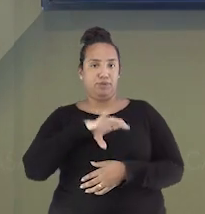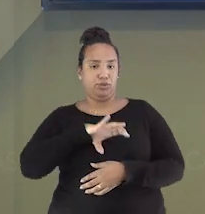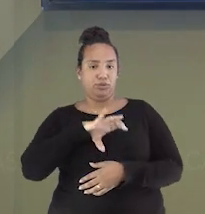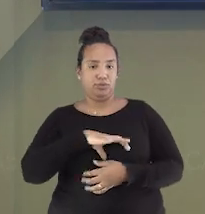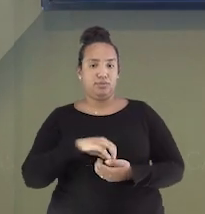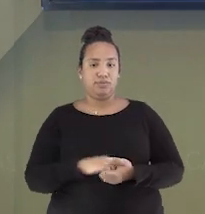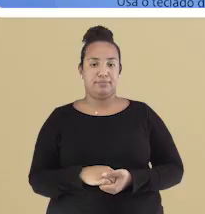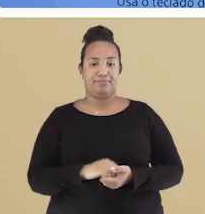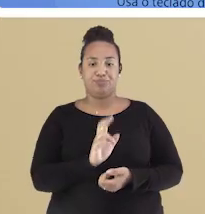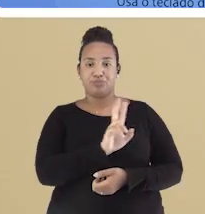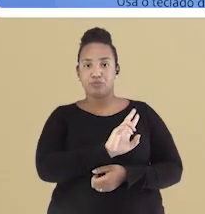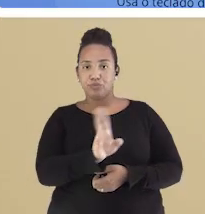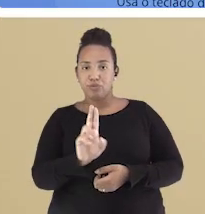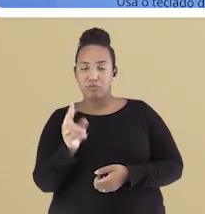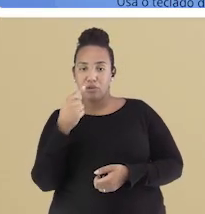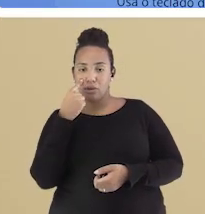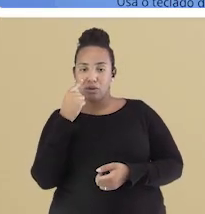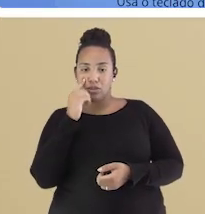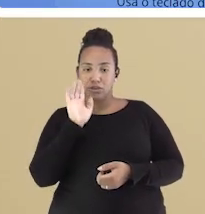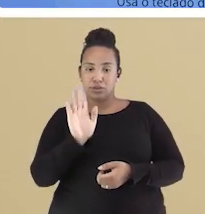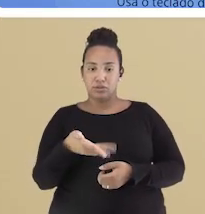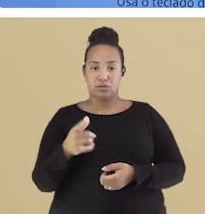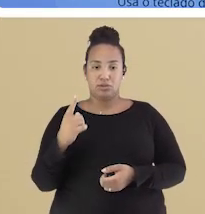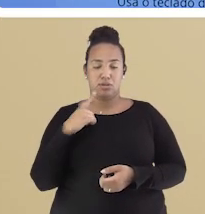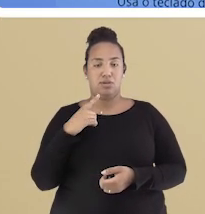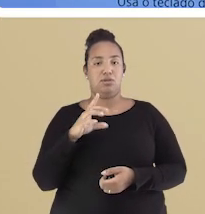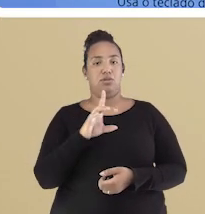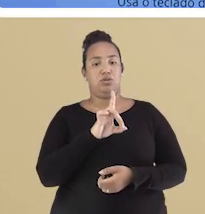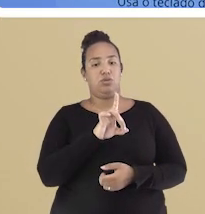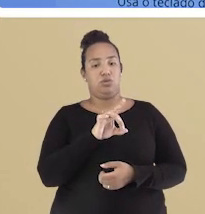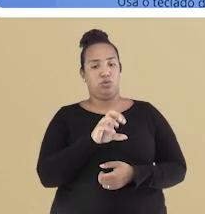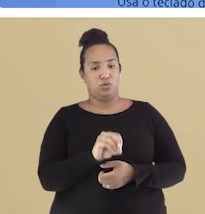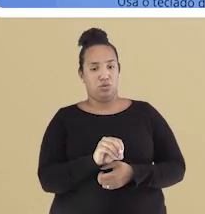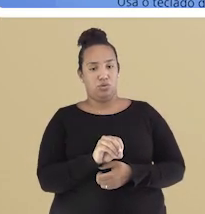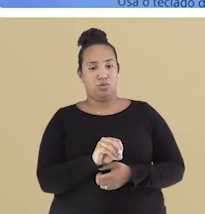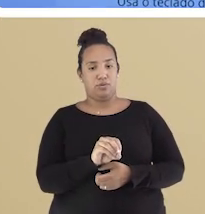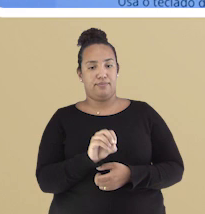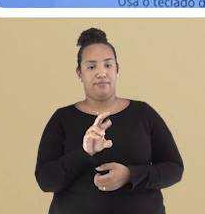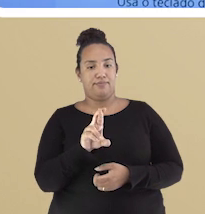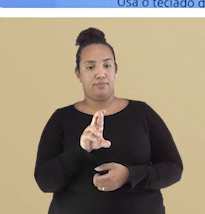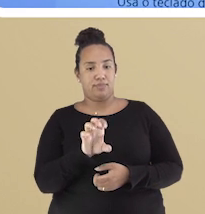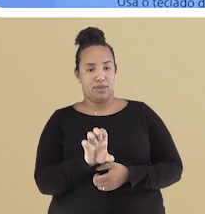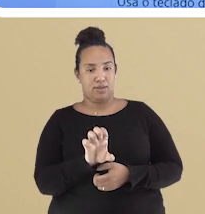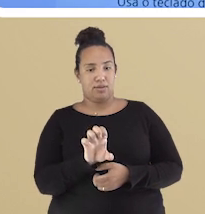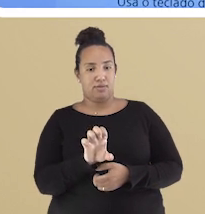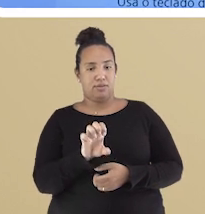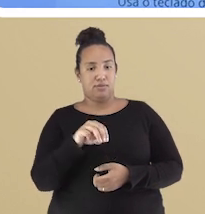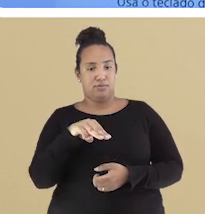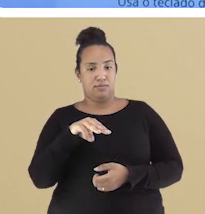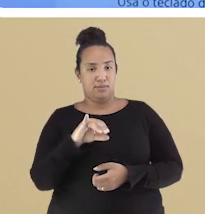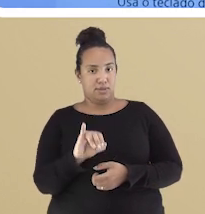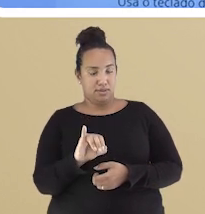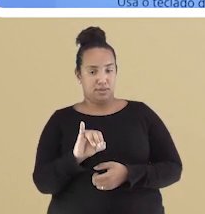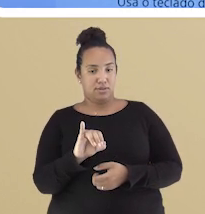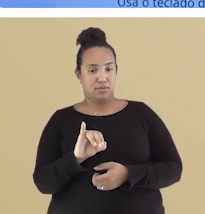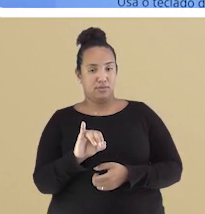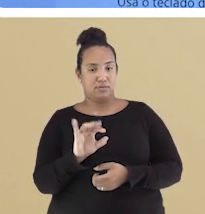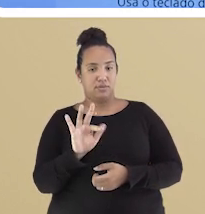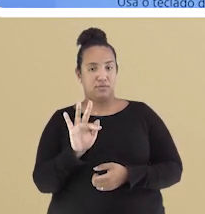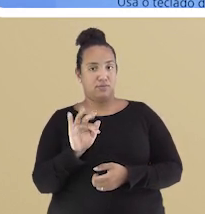é português tá os nomes das notas já estão aqui nas teclas eu tenho aqui o dó tem o ré